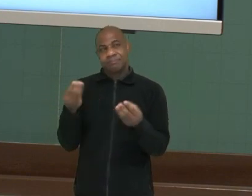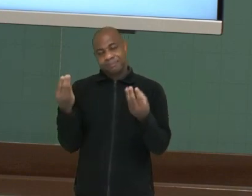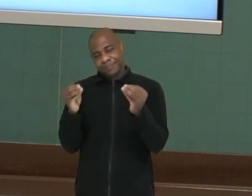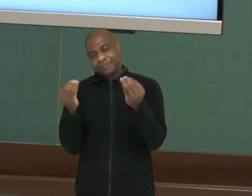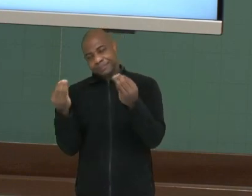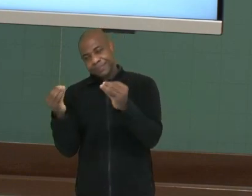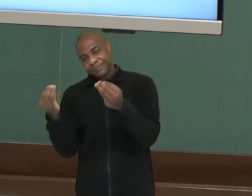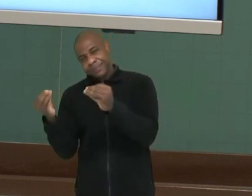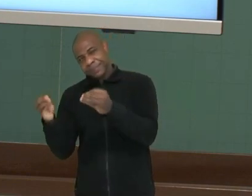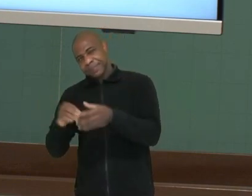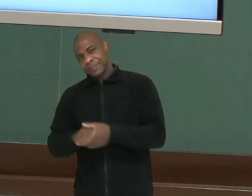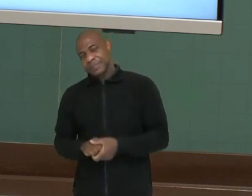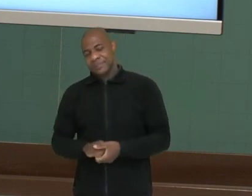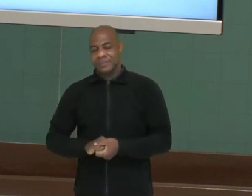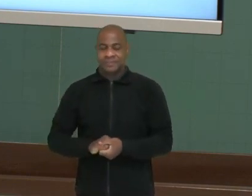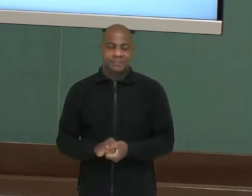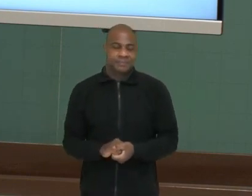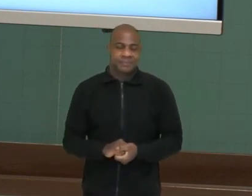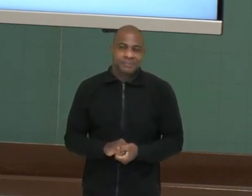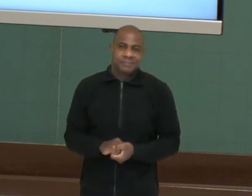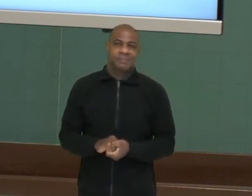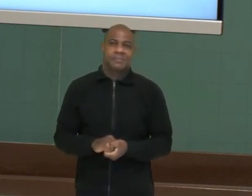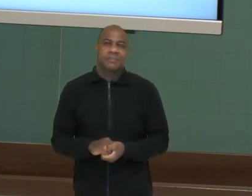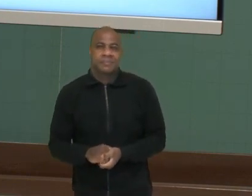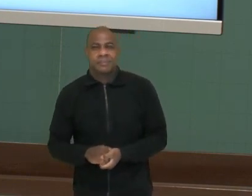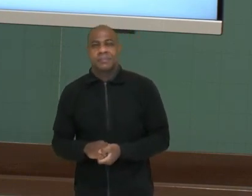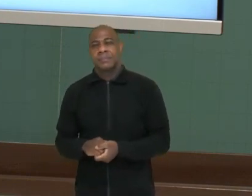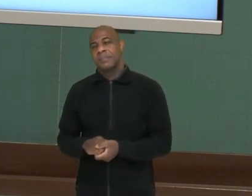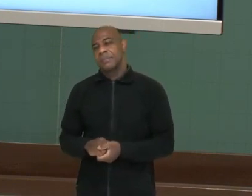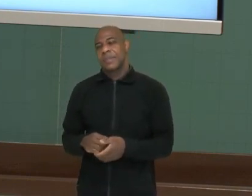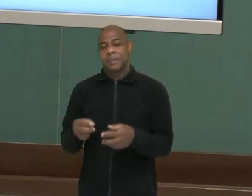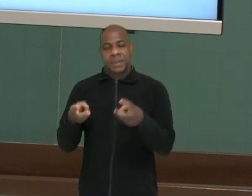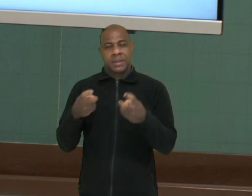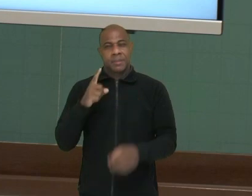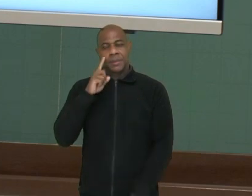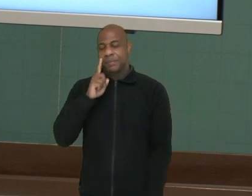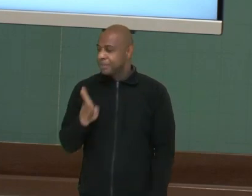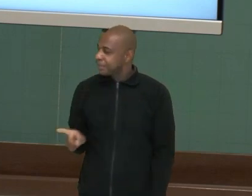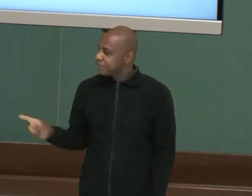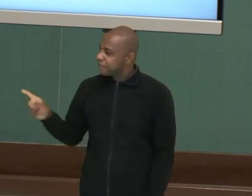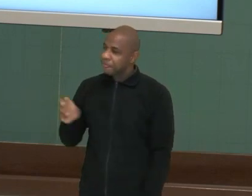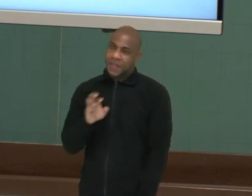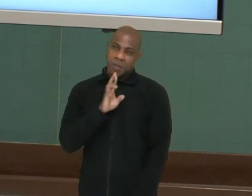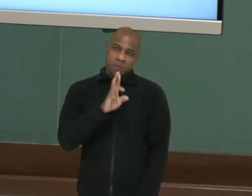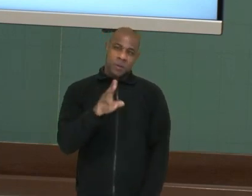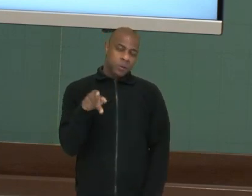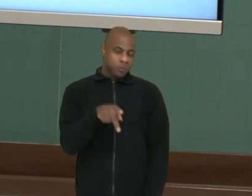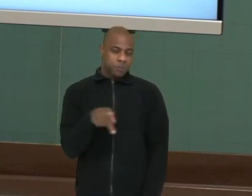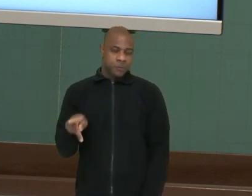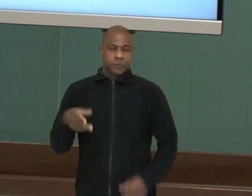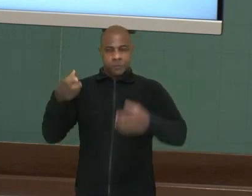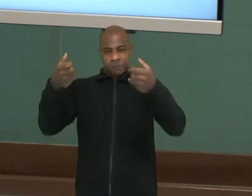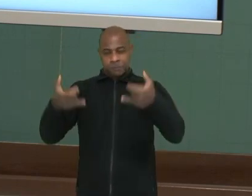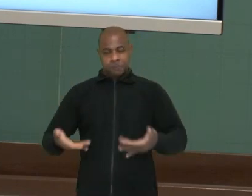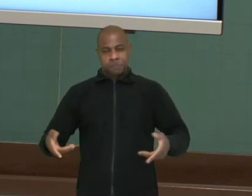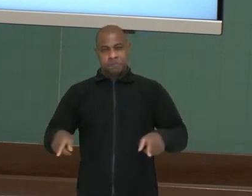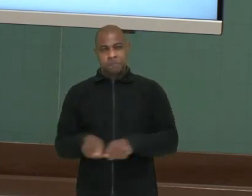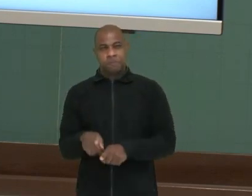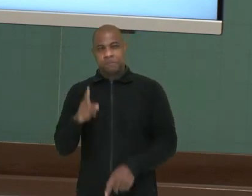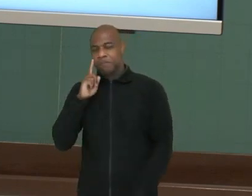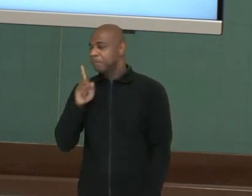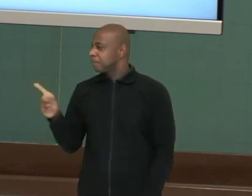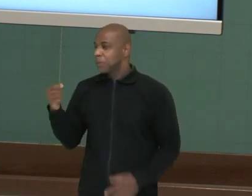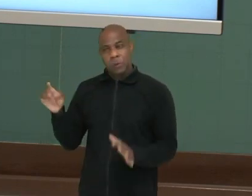Ela é transversal? Não. Ela é longitudinal porque a fonte e a energia se propagam na mesma